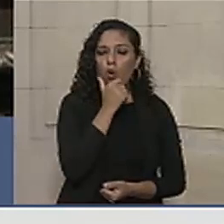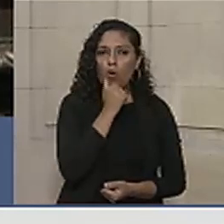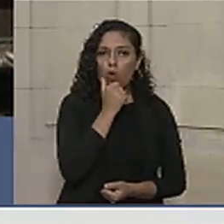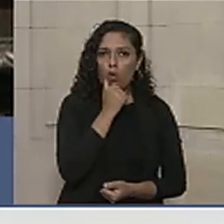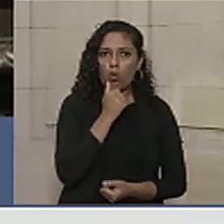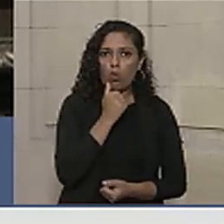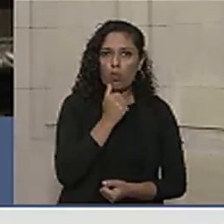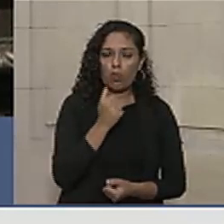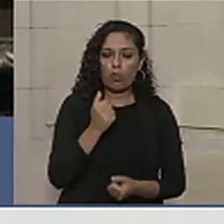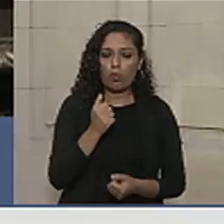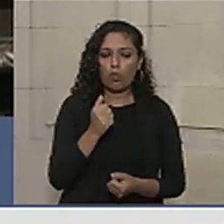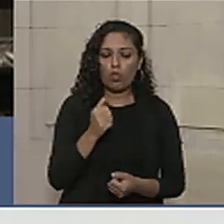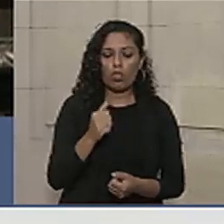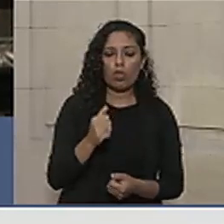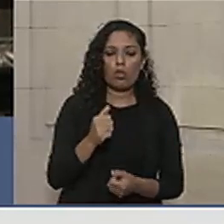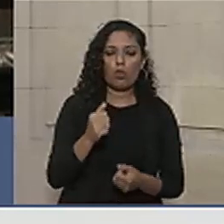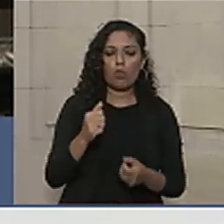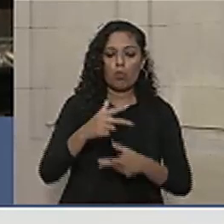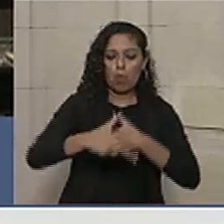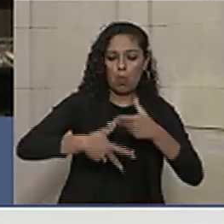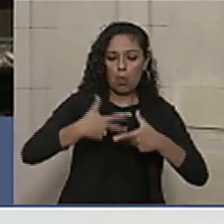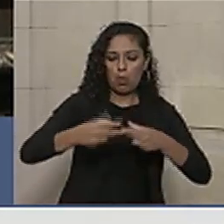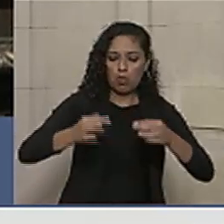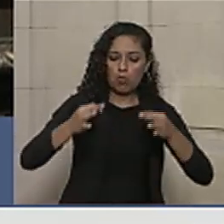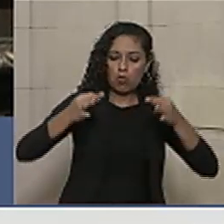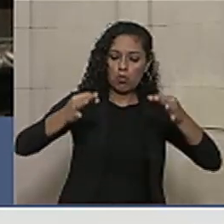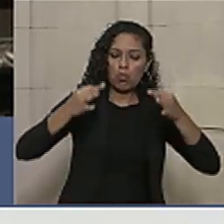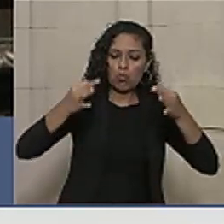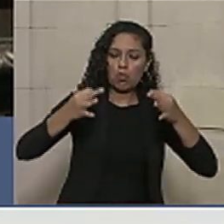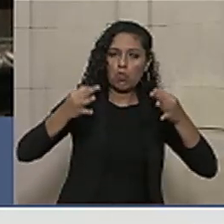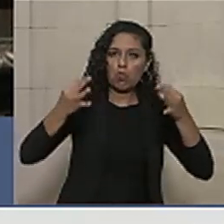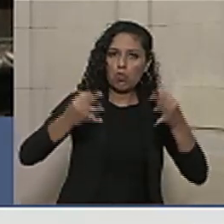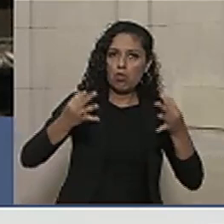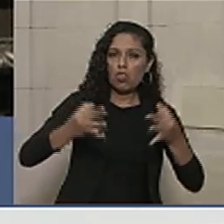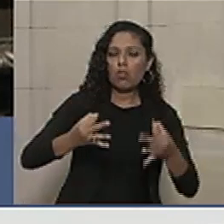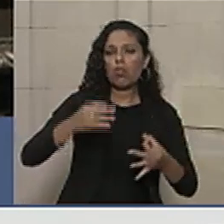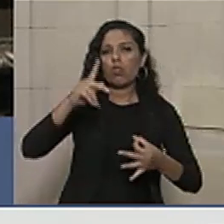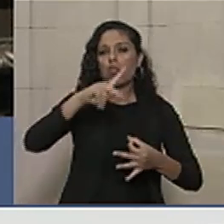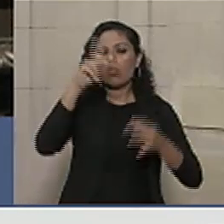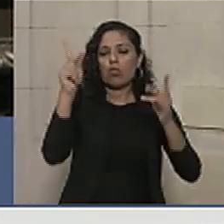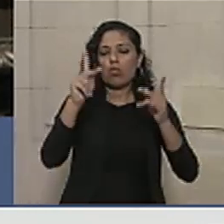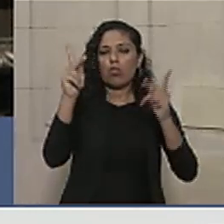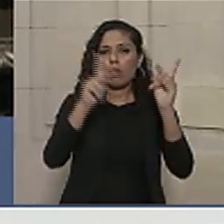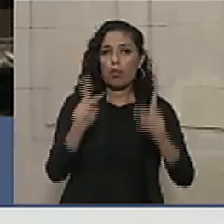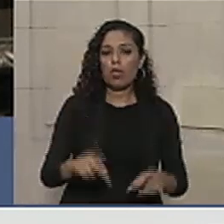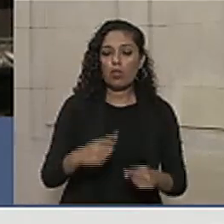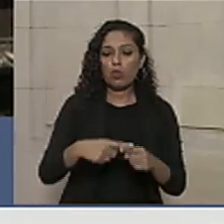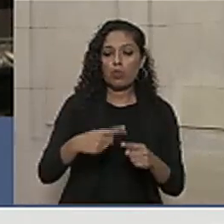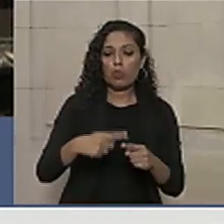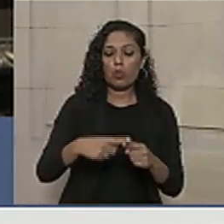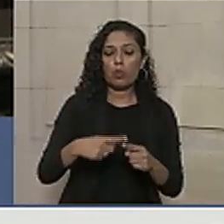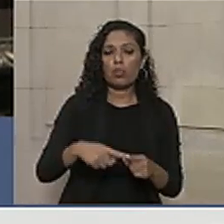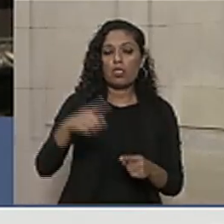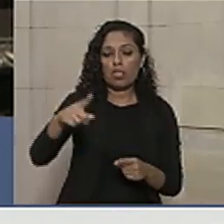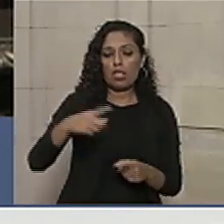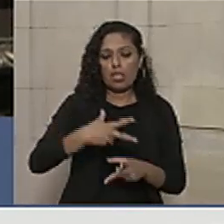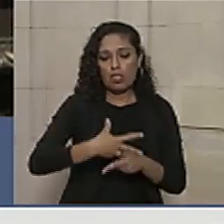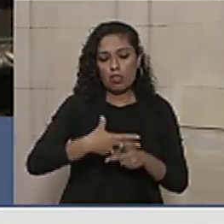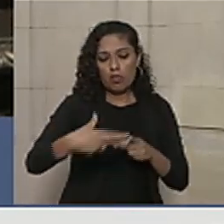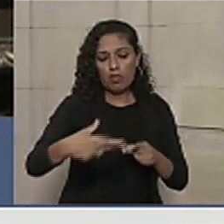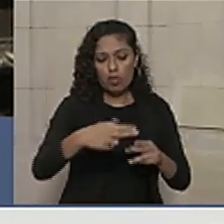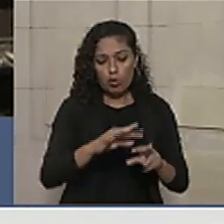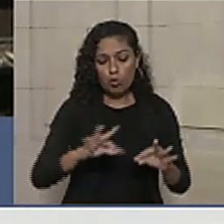em 1964, em reconhecimento à sua liderança, à sua luta nobre contra toda forma